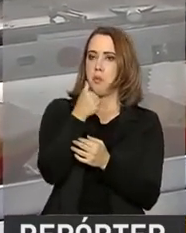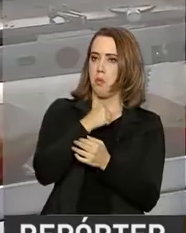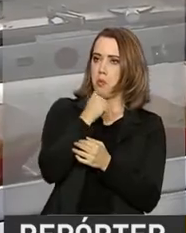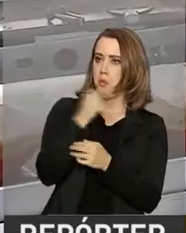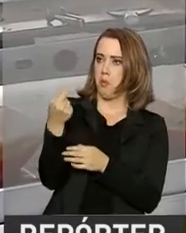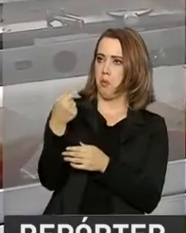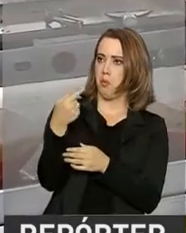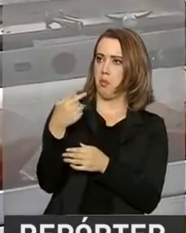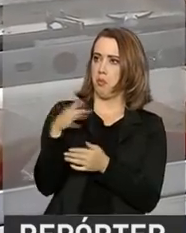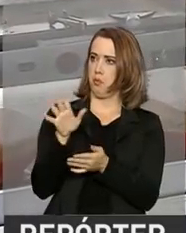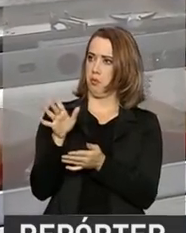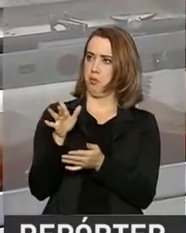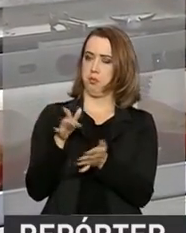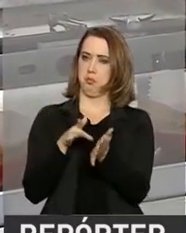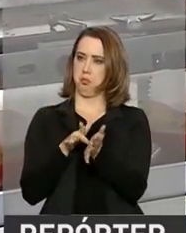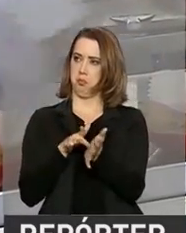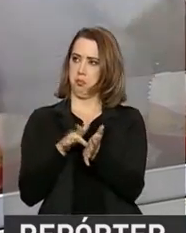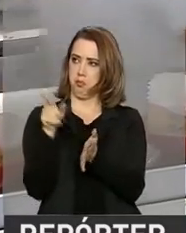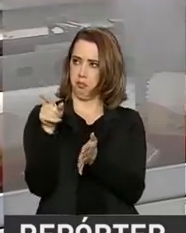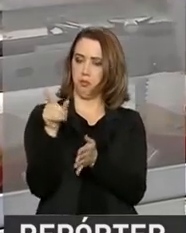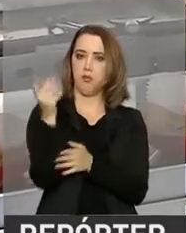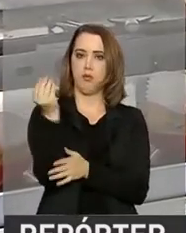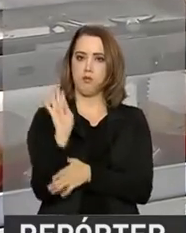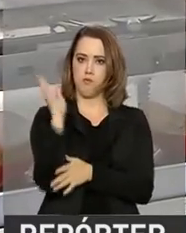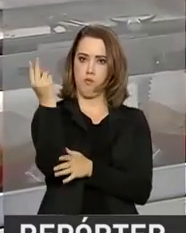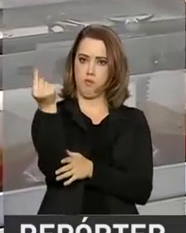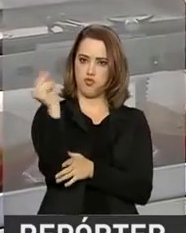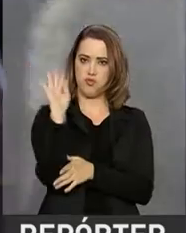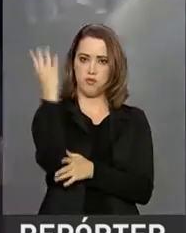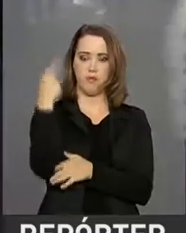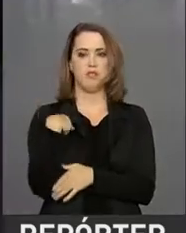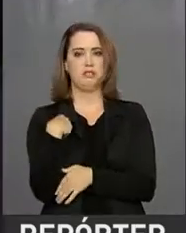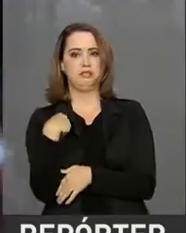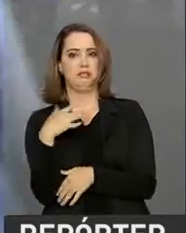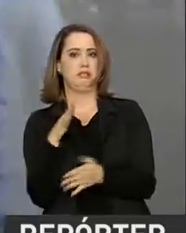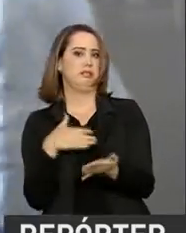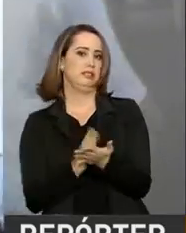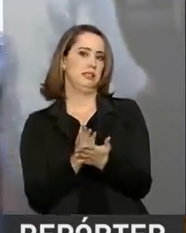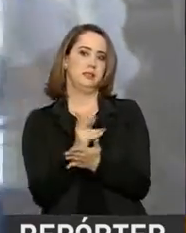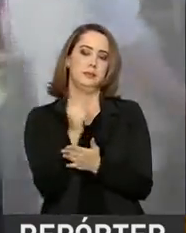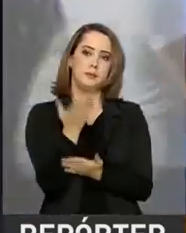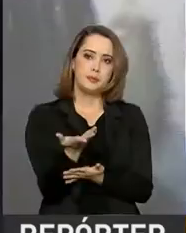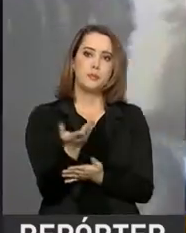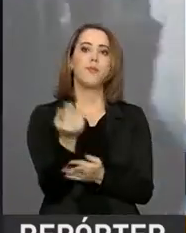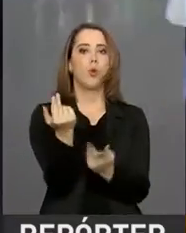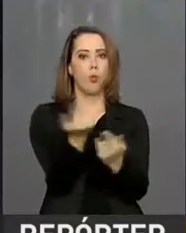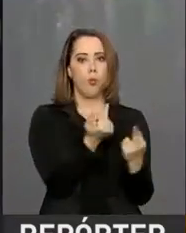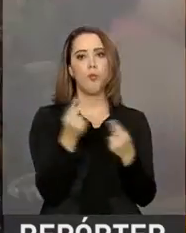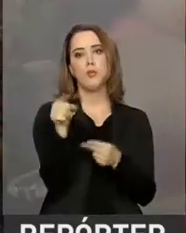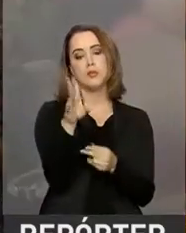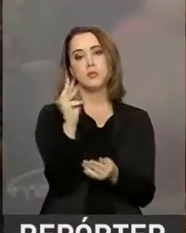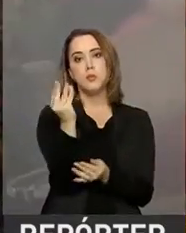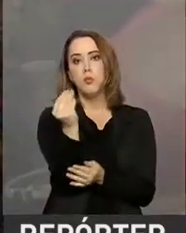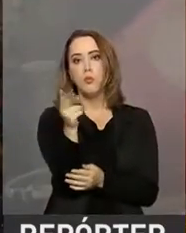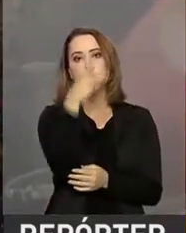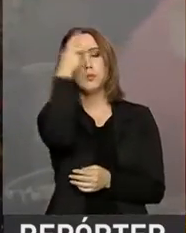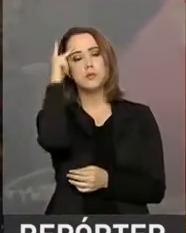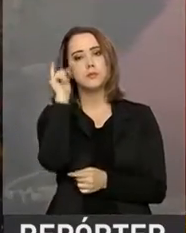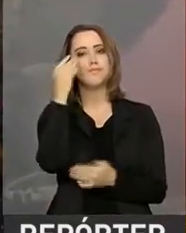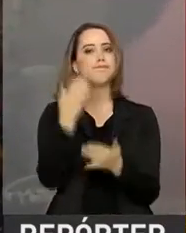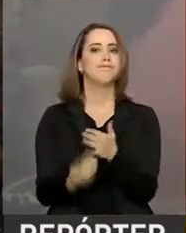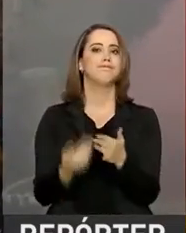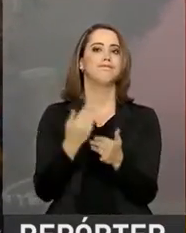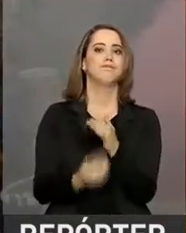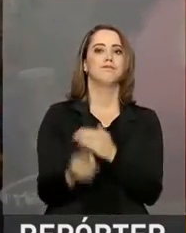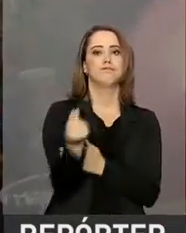e aí eu vi que não só são completamente chato né pois é como eles muitos brasileiros pedem dinheiro porque